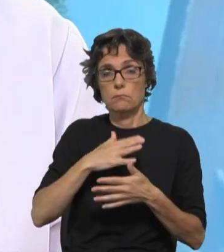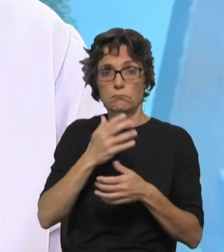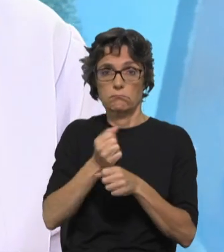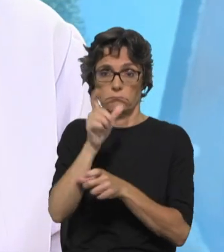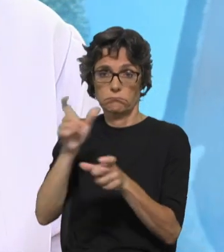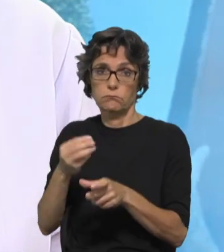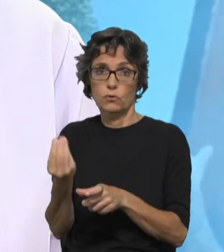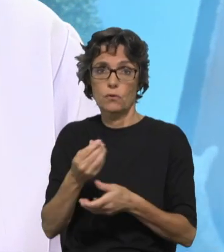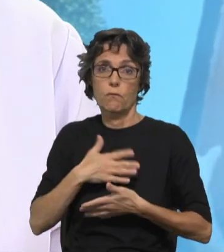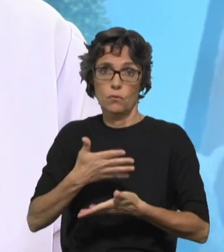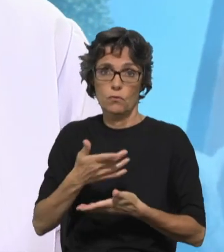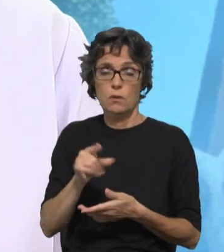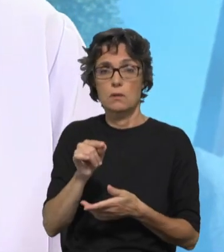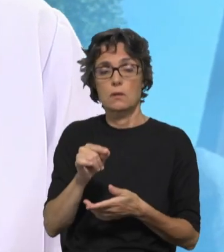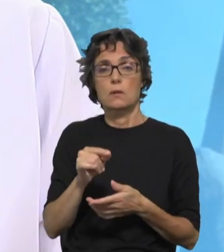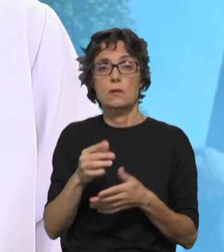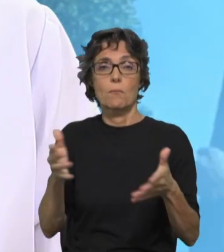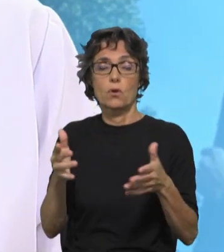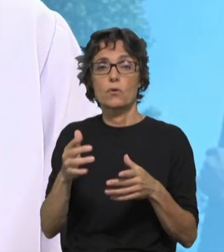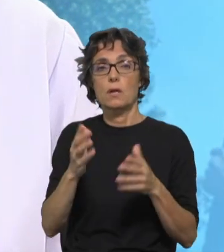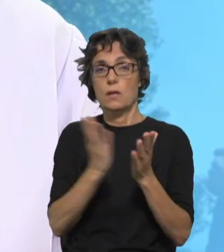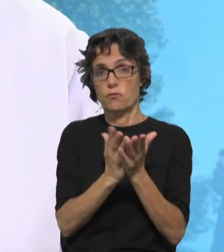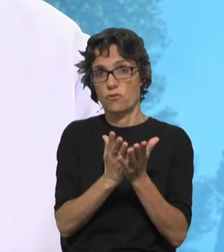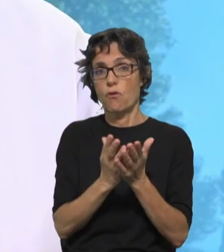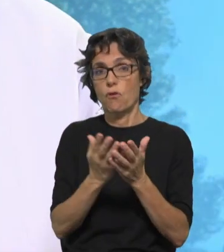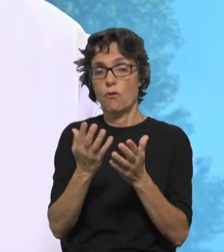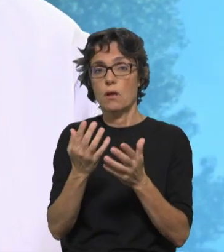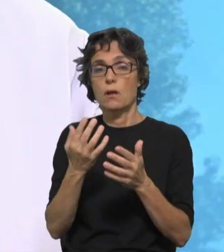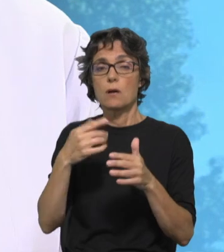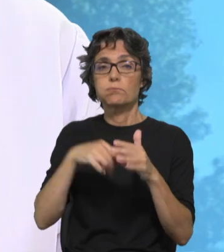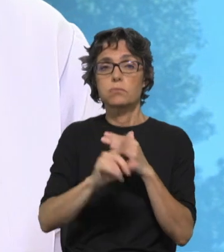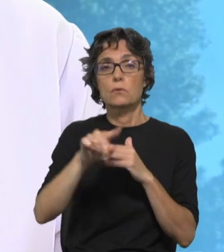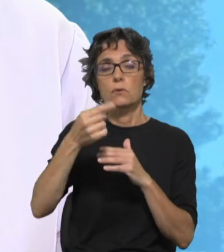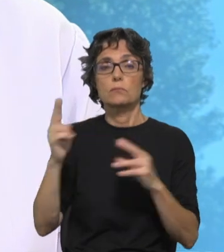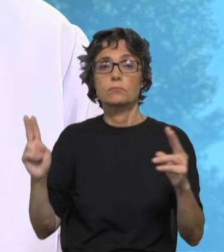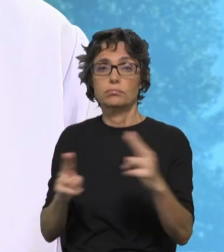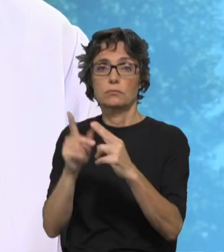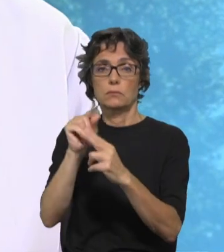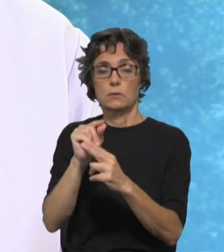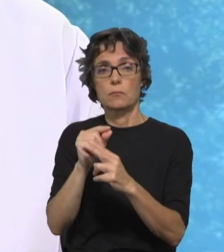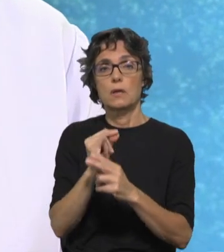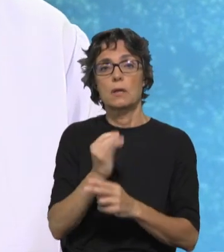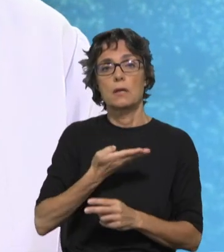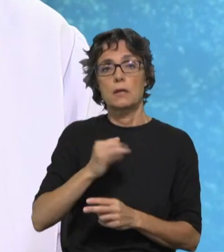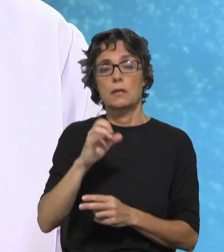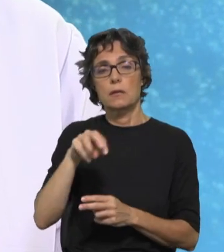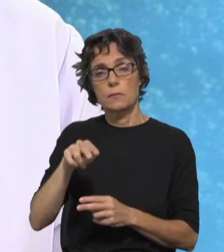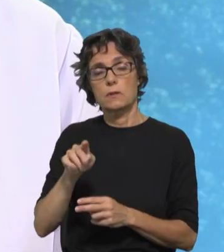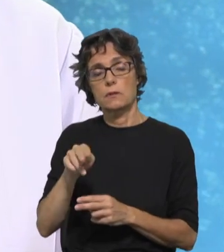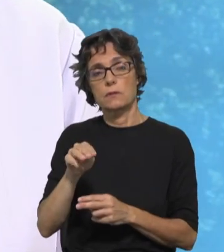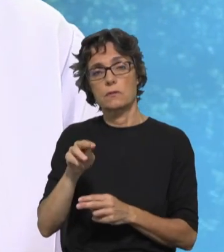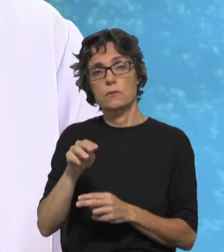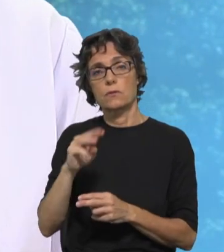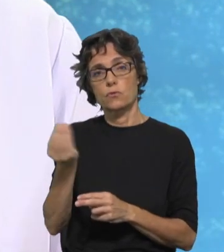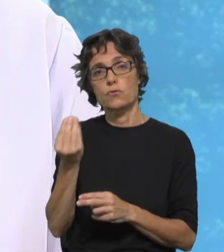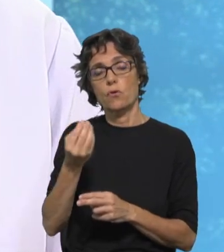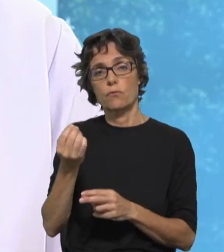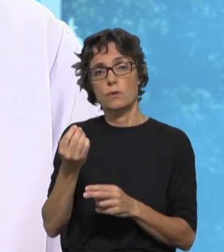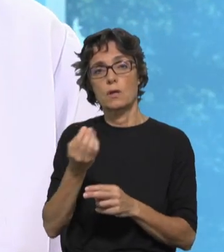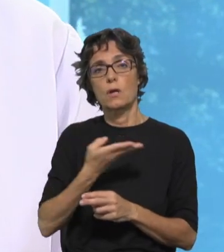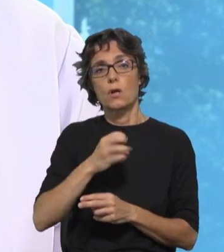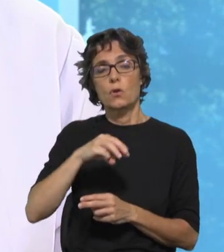grande acolhimento em massa no Externato, onde depois vai haver a cimeira dos jovens dominicanos, do IDIM, né, na celebração dos 30